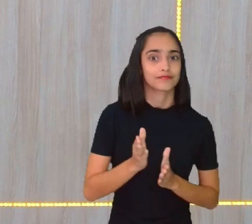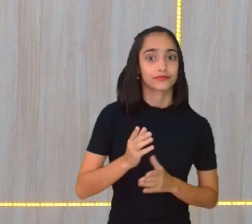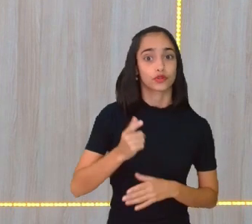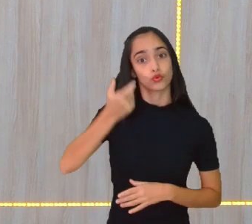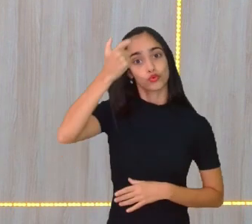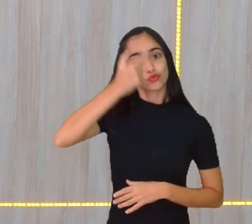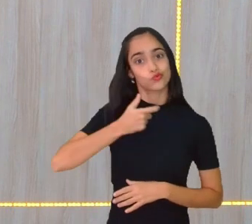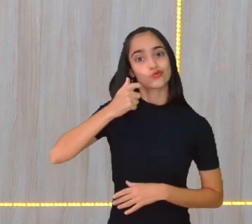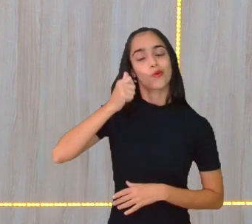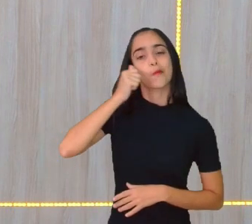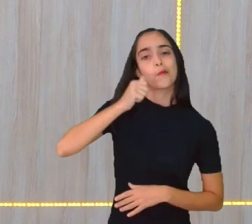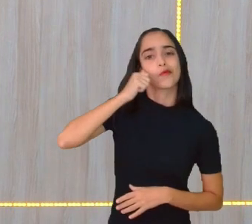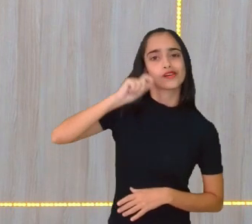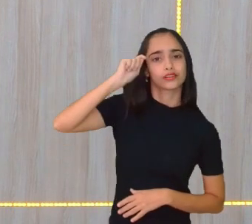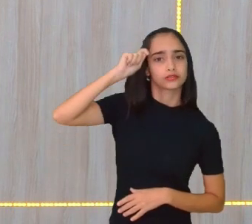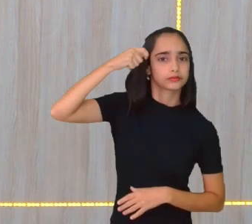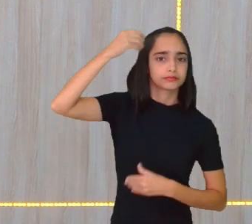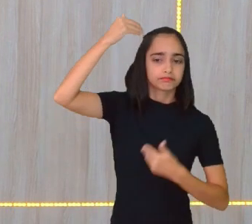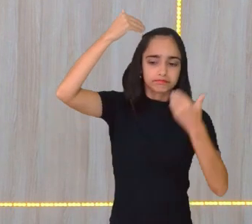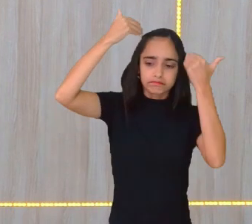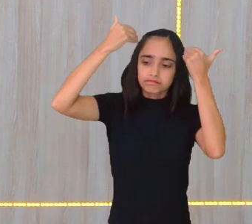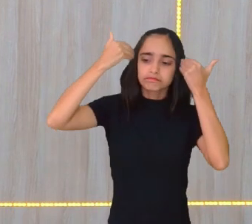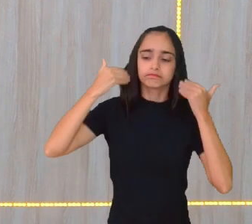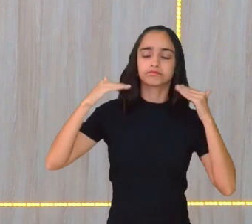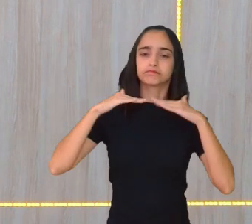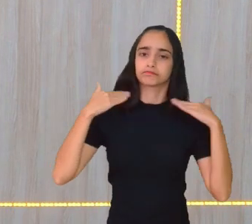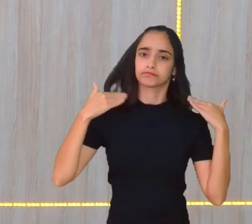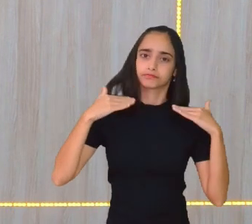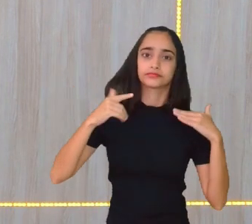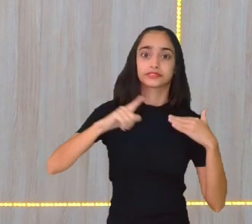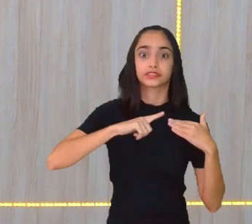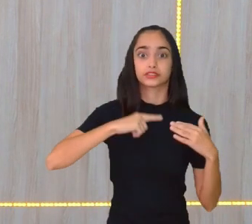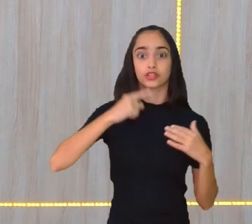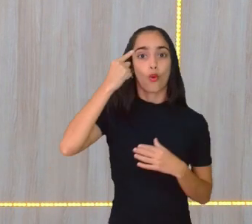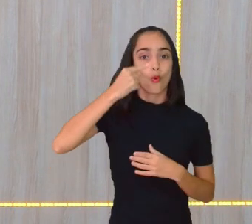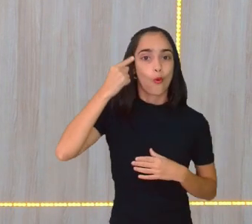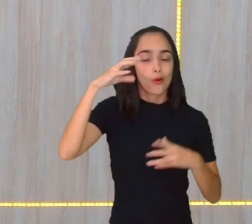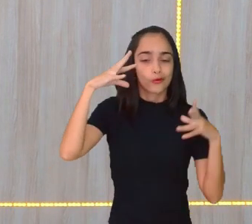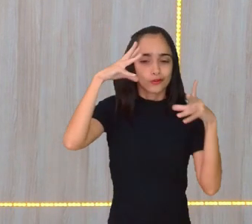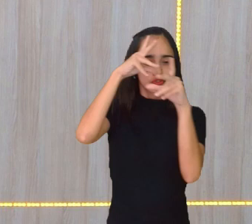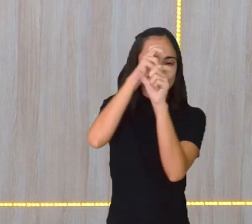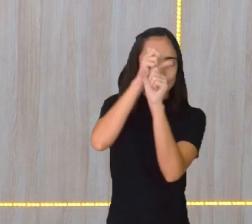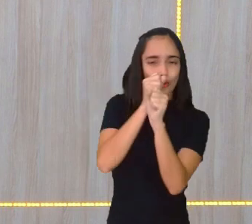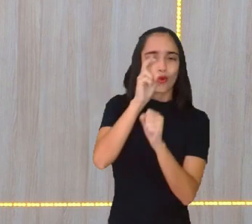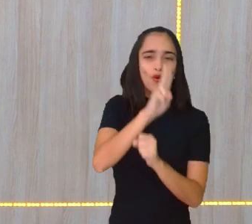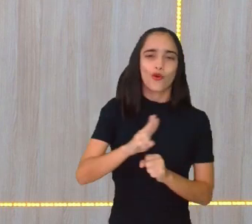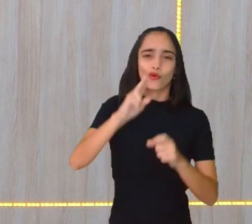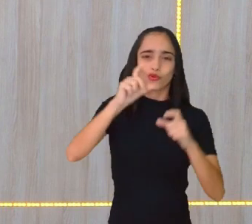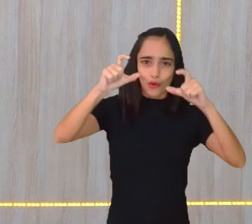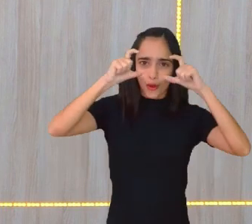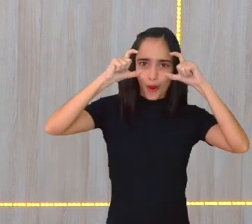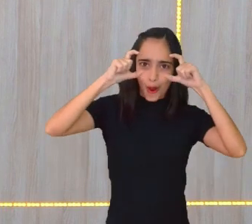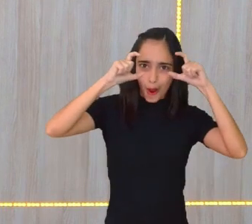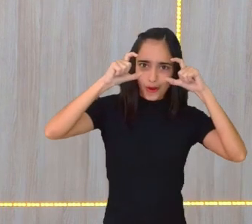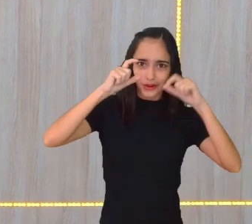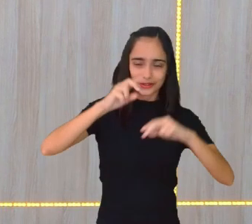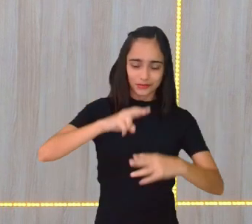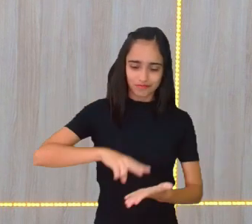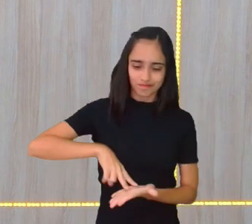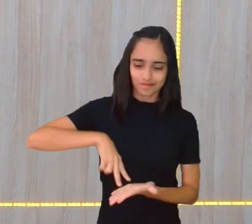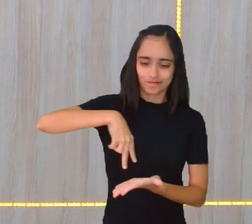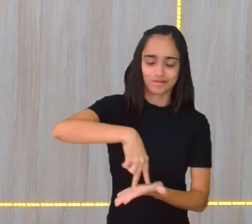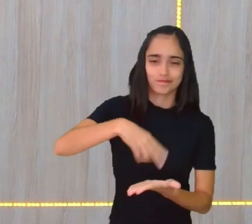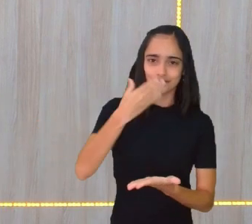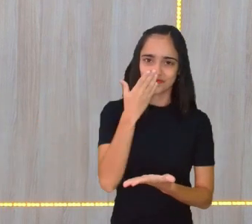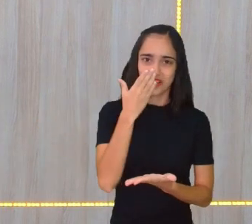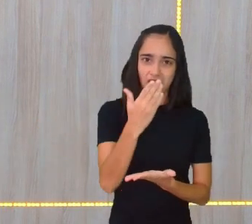de cabelos escuros, alisados, curtos, tenho olhos escuros, uso óculos arredondados, estou aqui em pé diante da